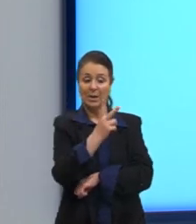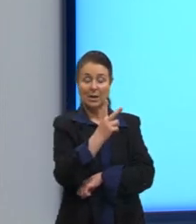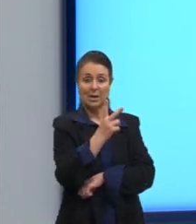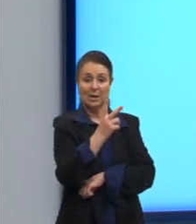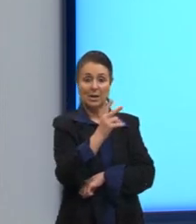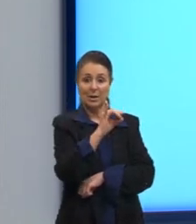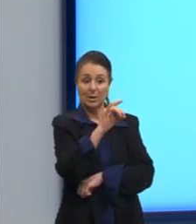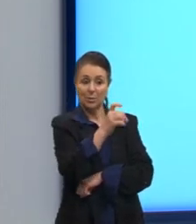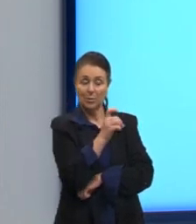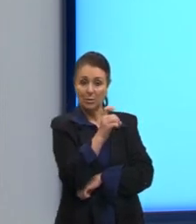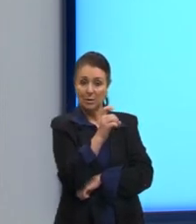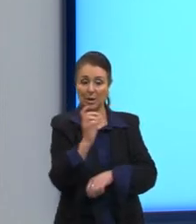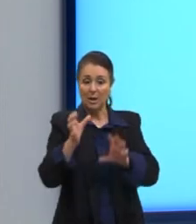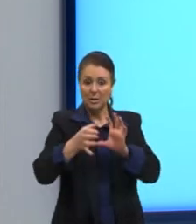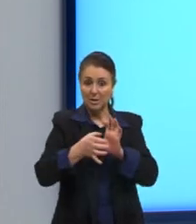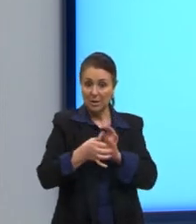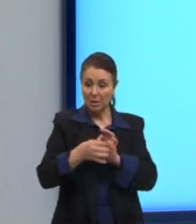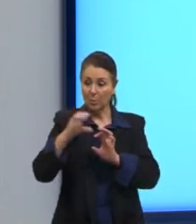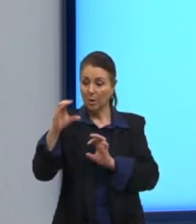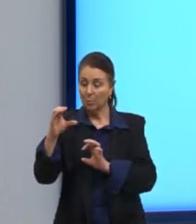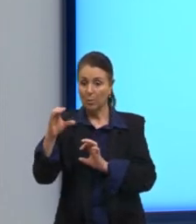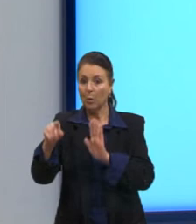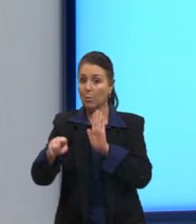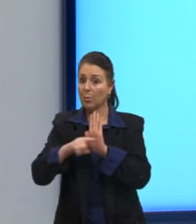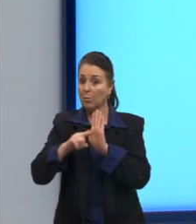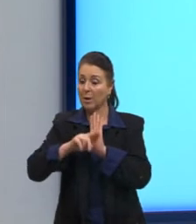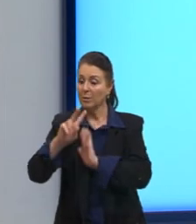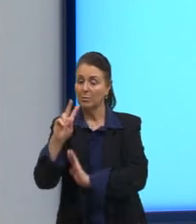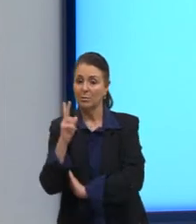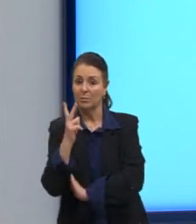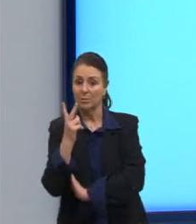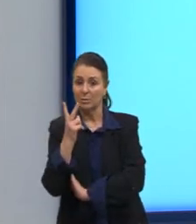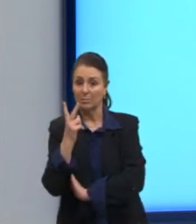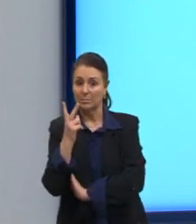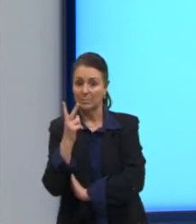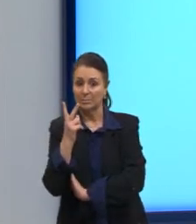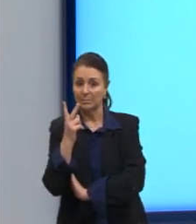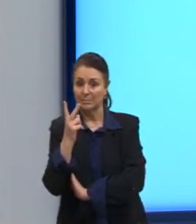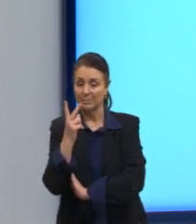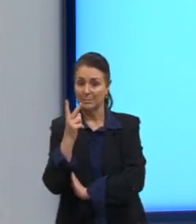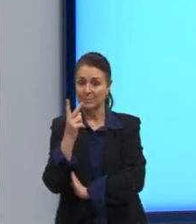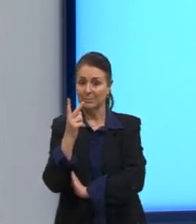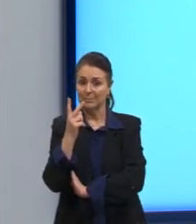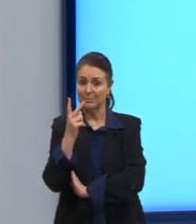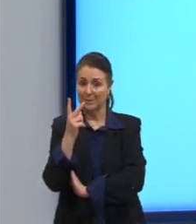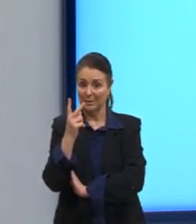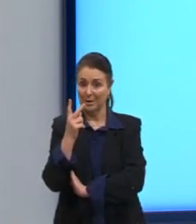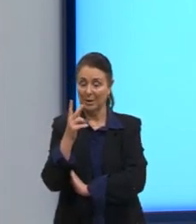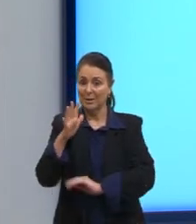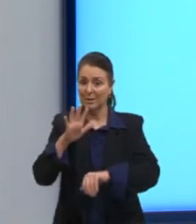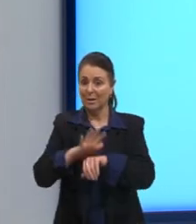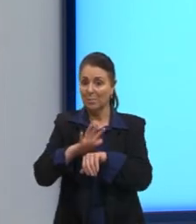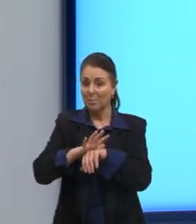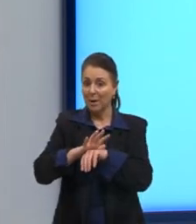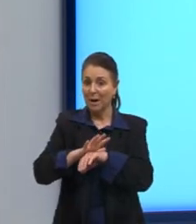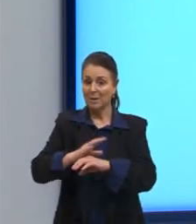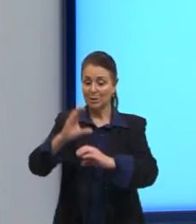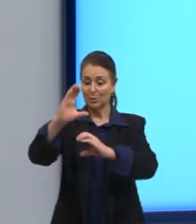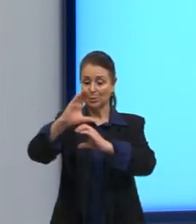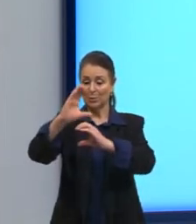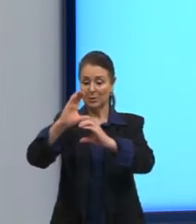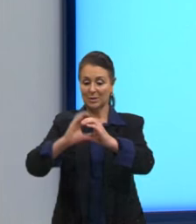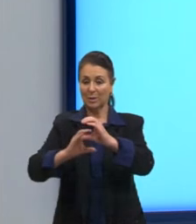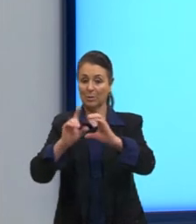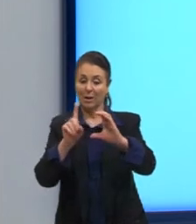dupla que foi o que ficou com menos hidrogênio normalmente é que tá no centro mais no centro da cadeia carbônica